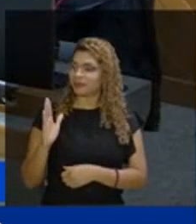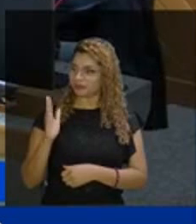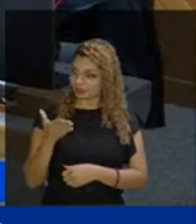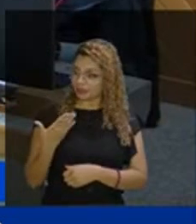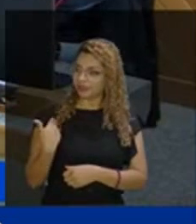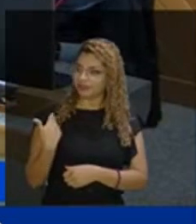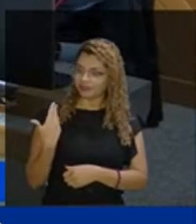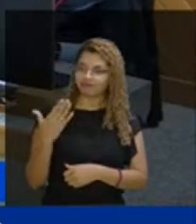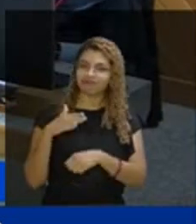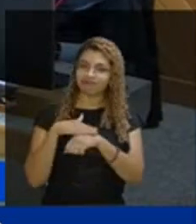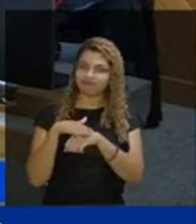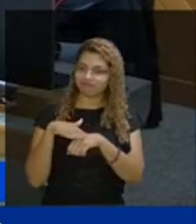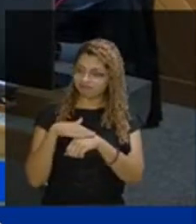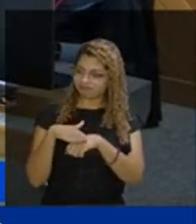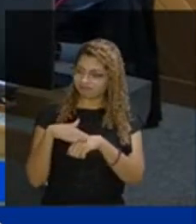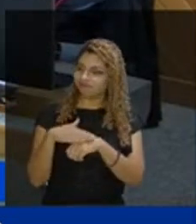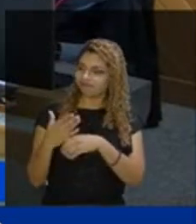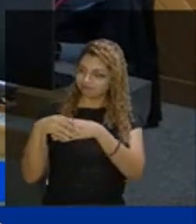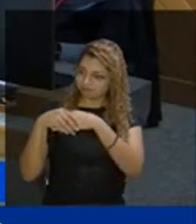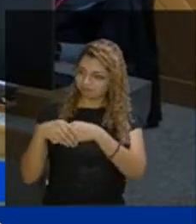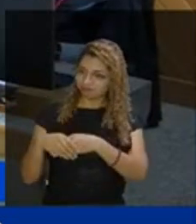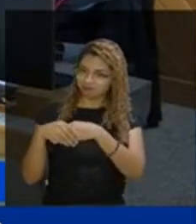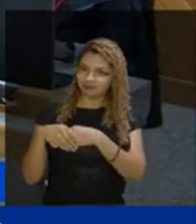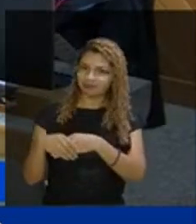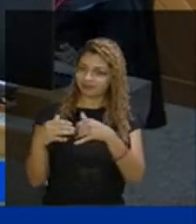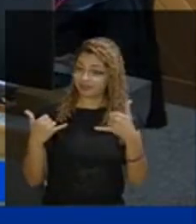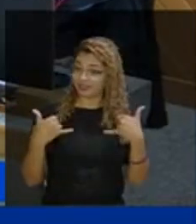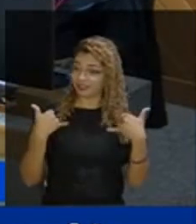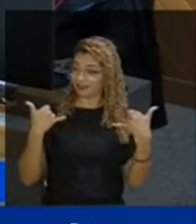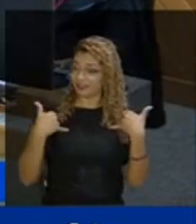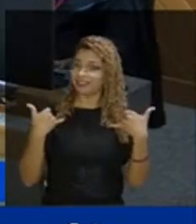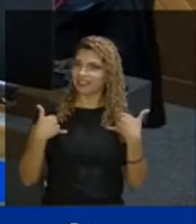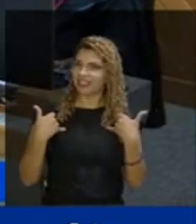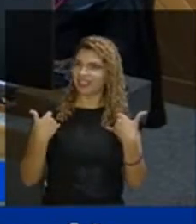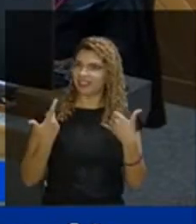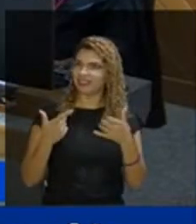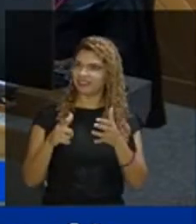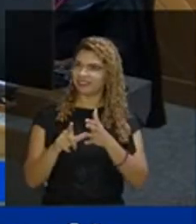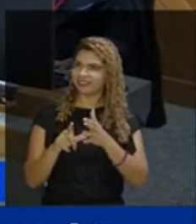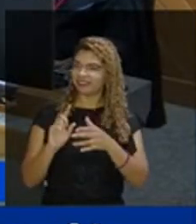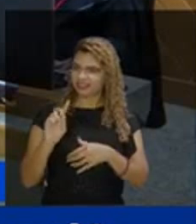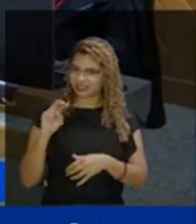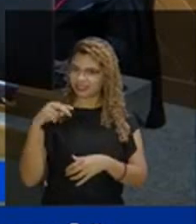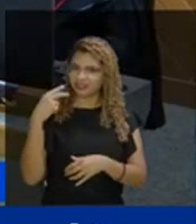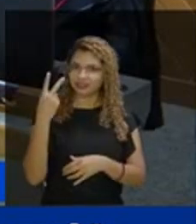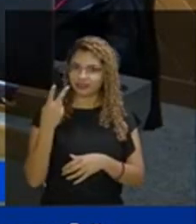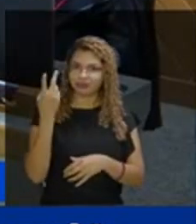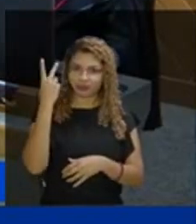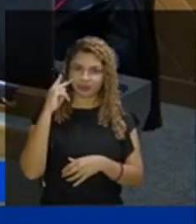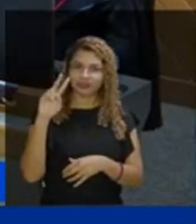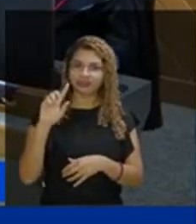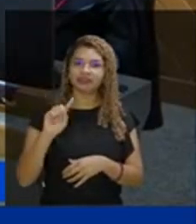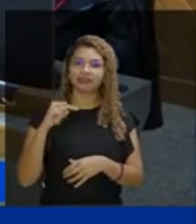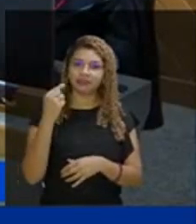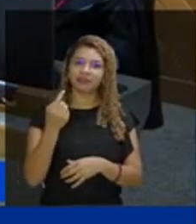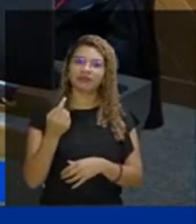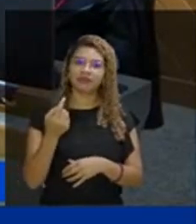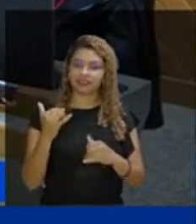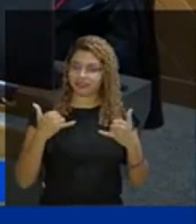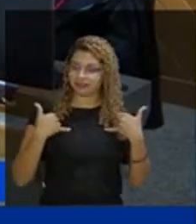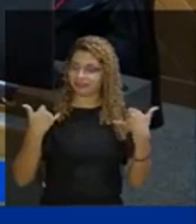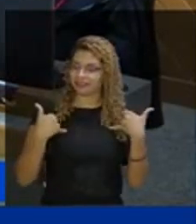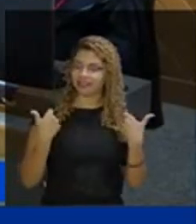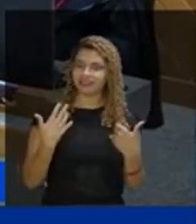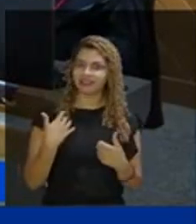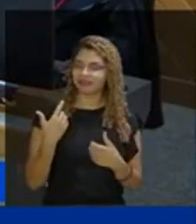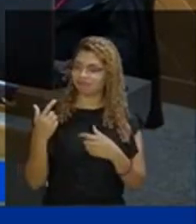tivemos a oportunidade de cumprimentá-la no dia, 2 dias depois, eu acho, de seu aniversário, ou no dia seguinte. Ela fala,